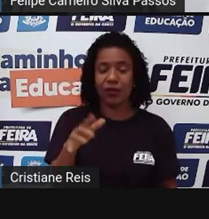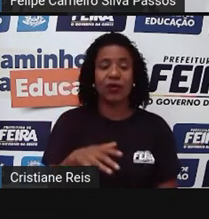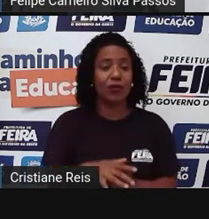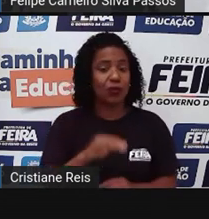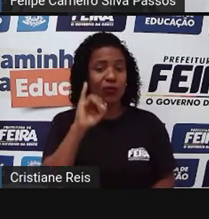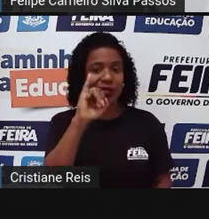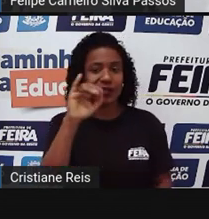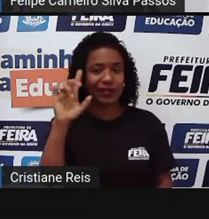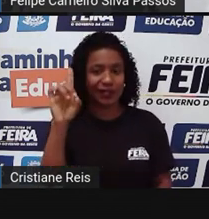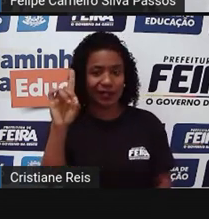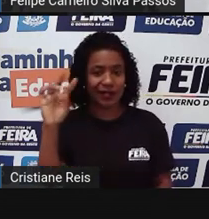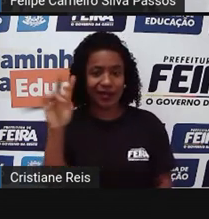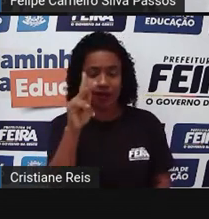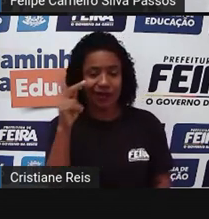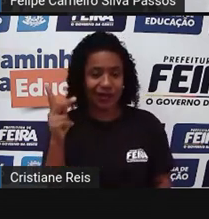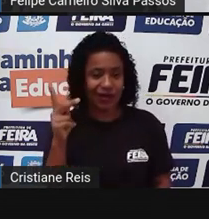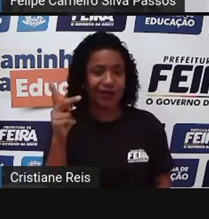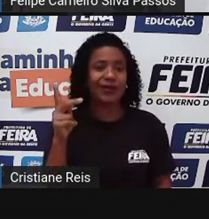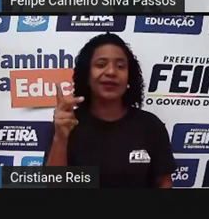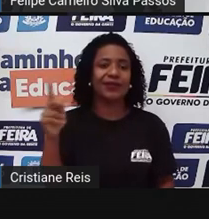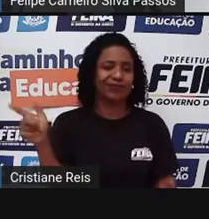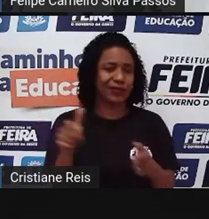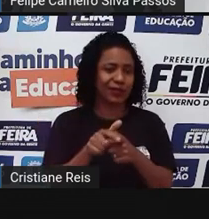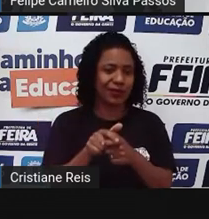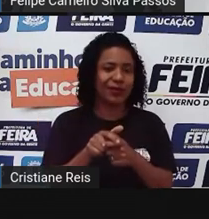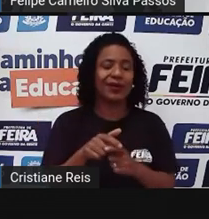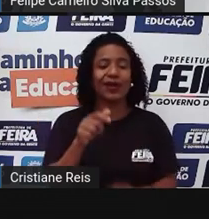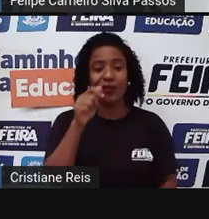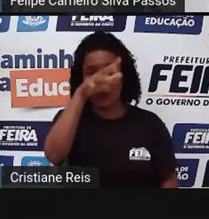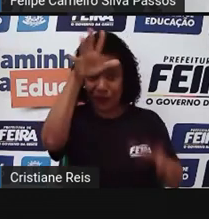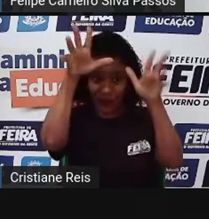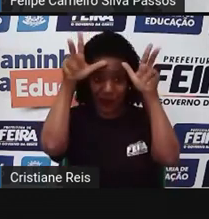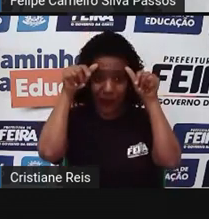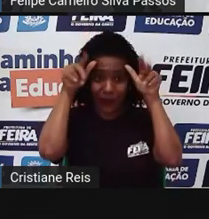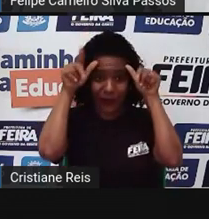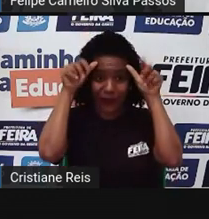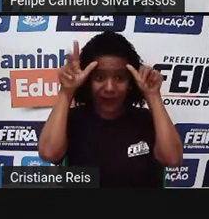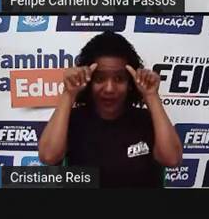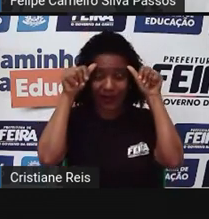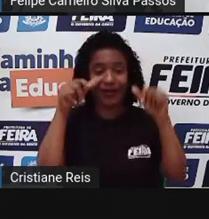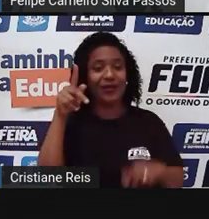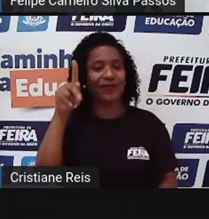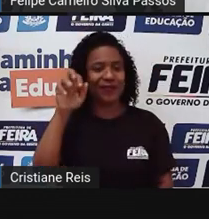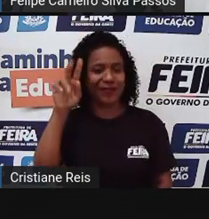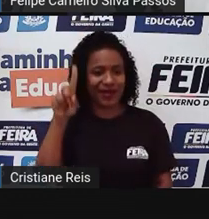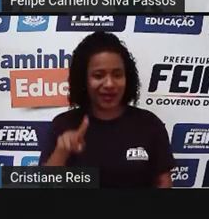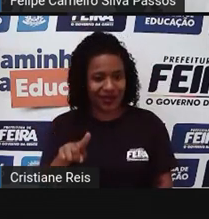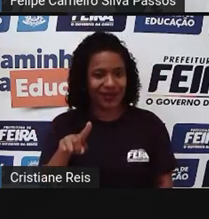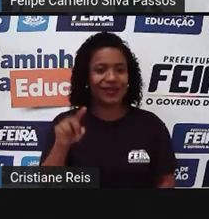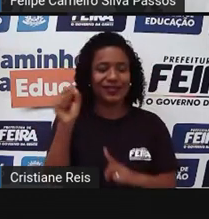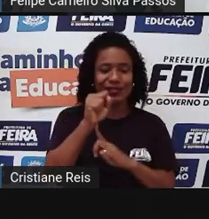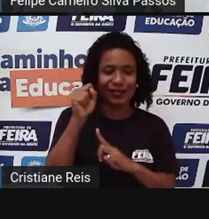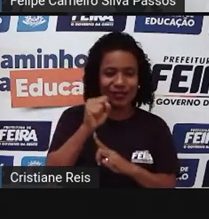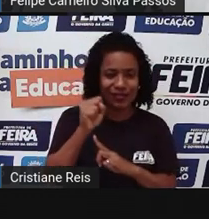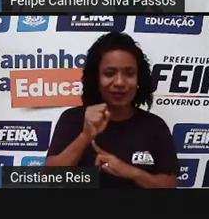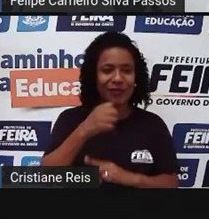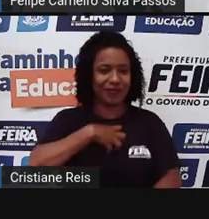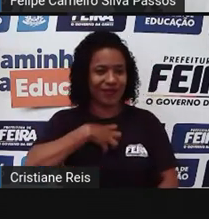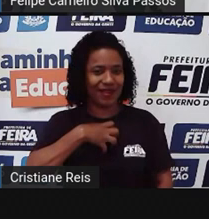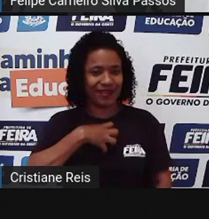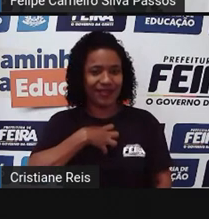os menores IDH, são Acre, Pará, Sergipe, Bahia, Alagoas, Piauí,